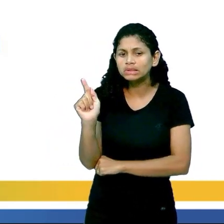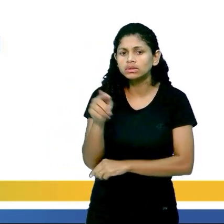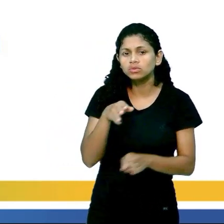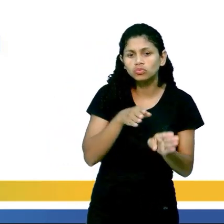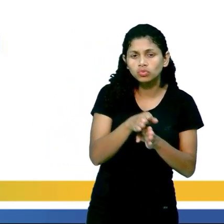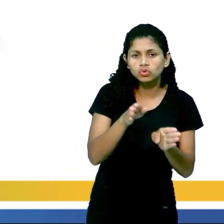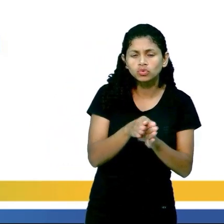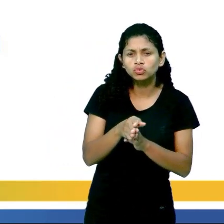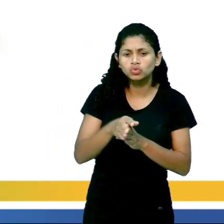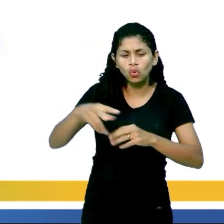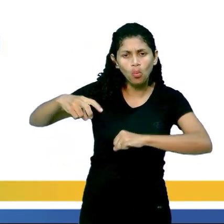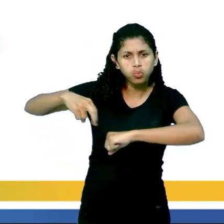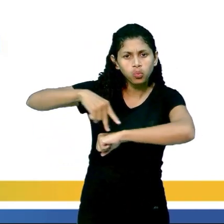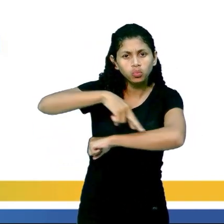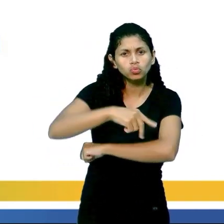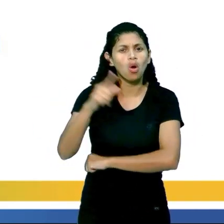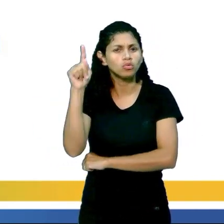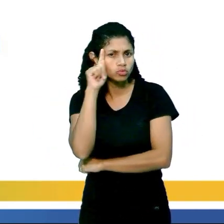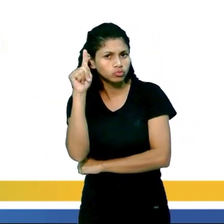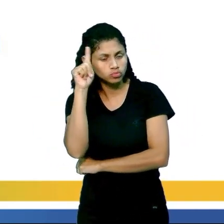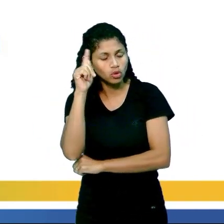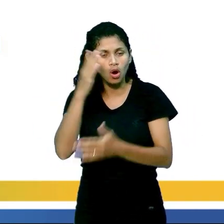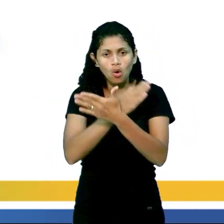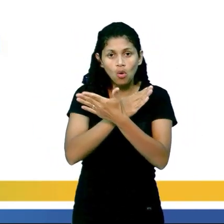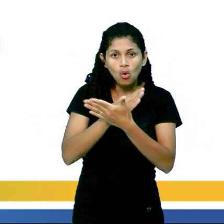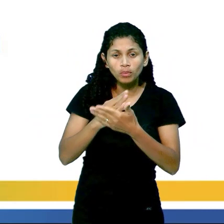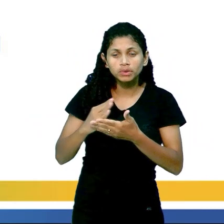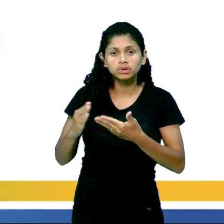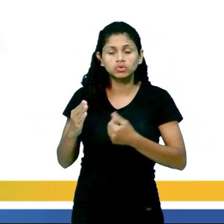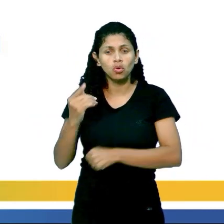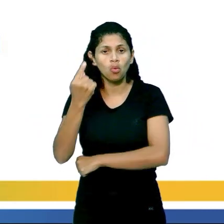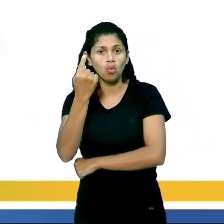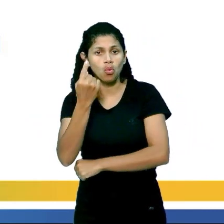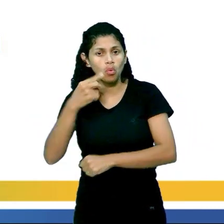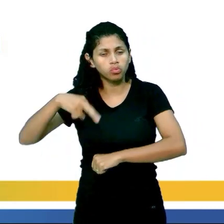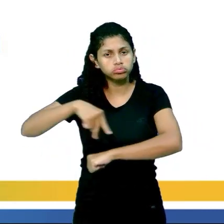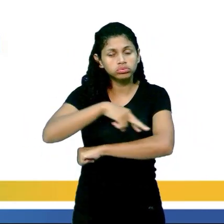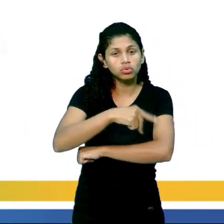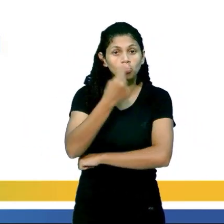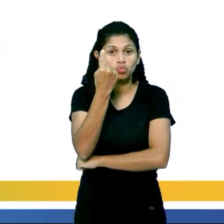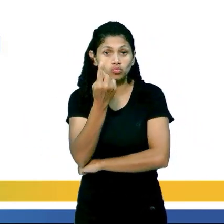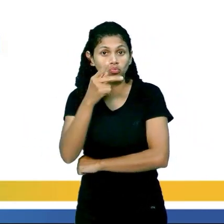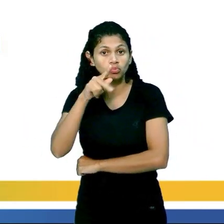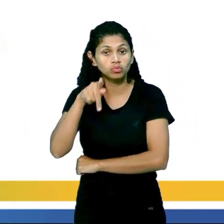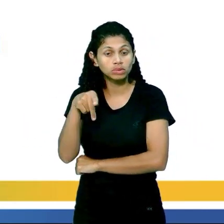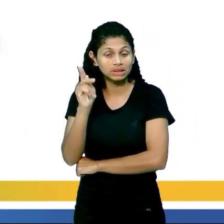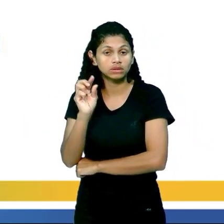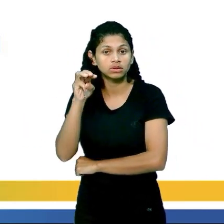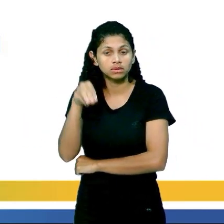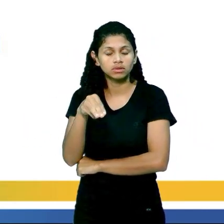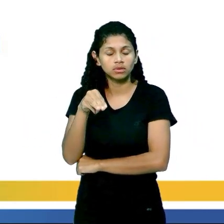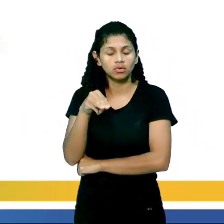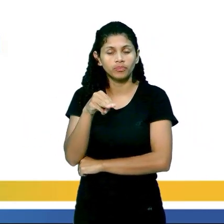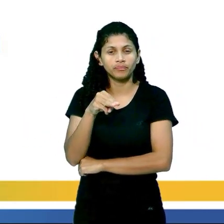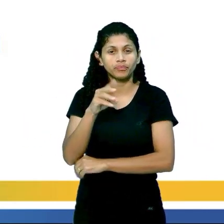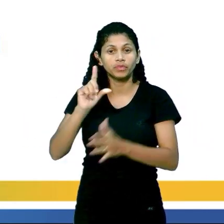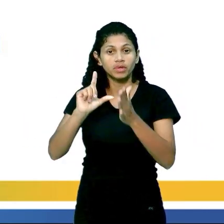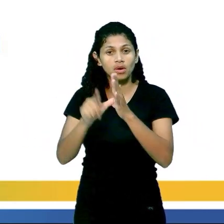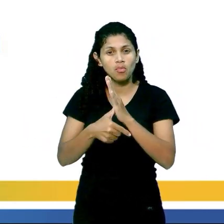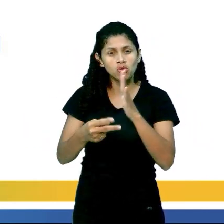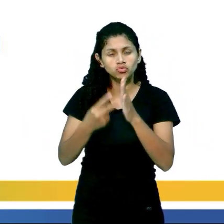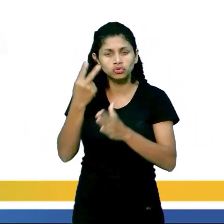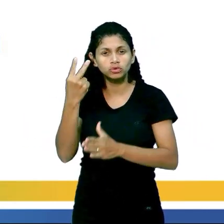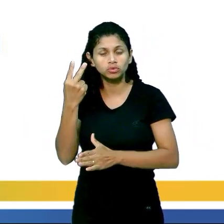dias. Guilherme iniciou caminhando 1 km no primeiro dia. A cada dia, a partir do segundo, caminhou a